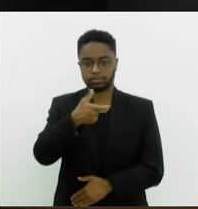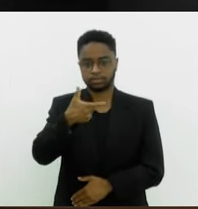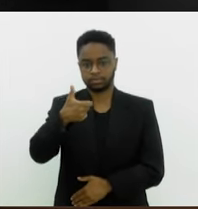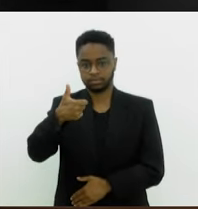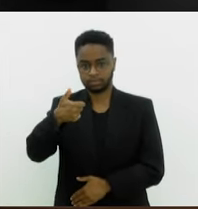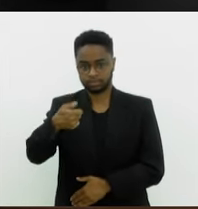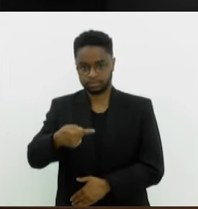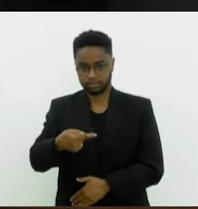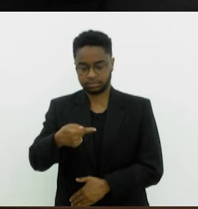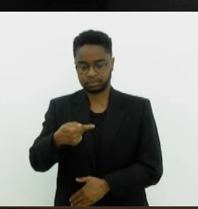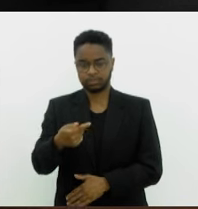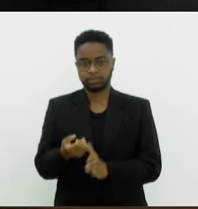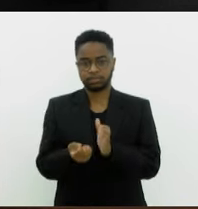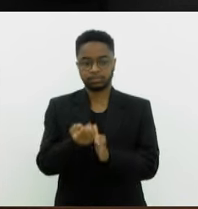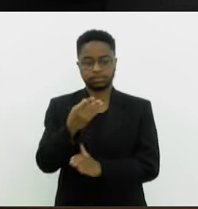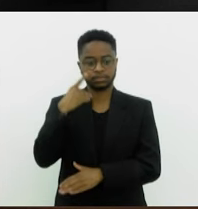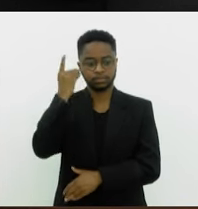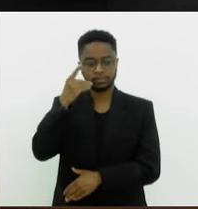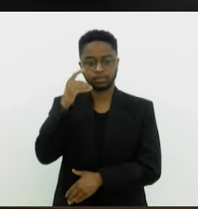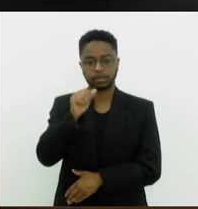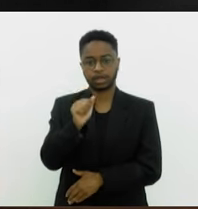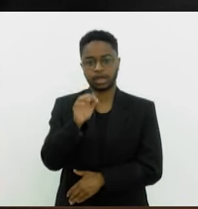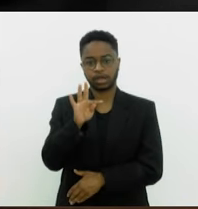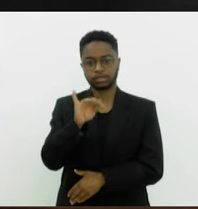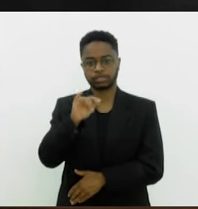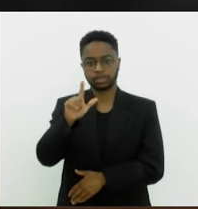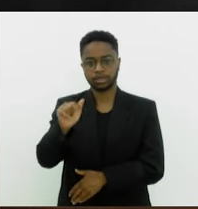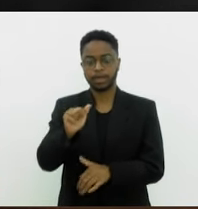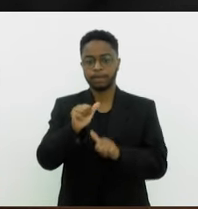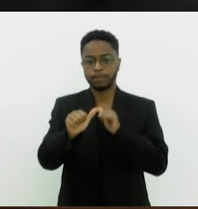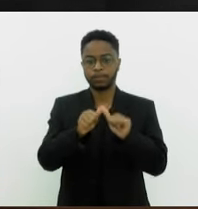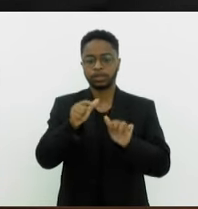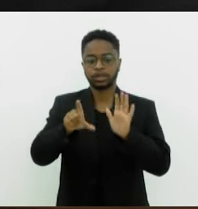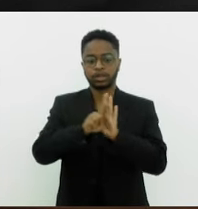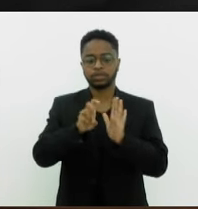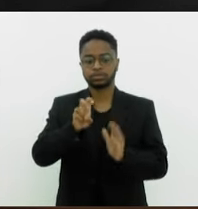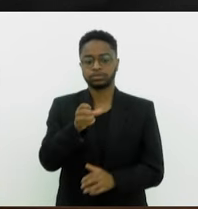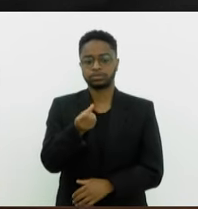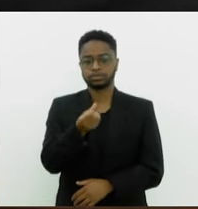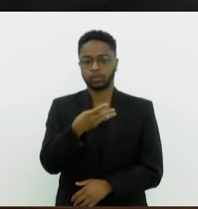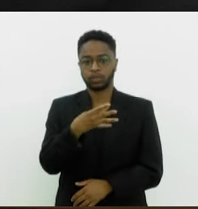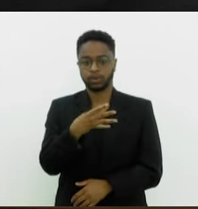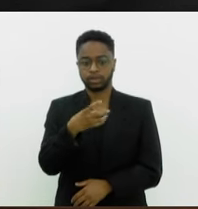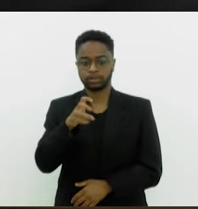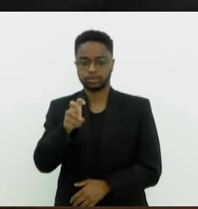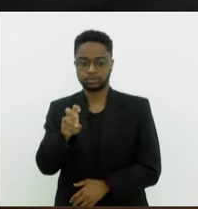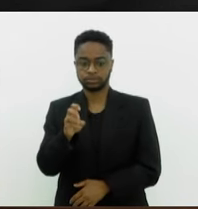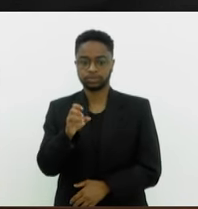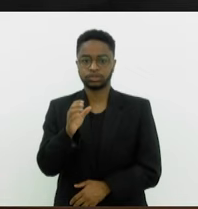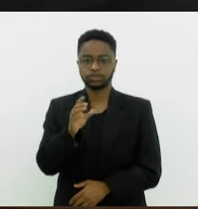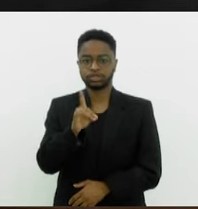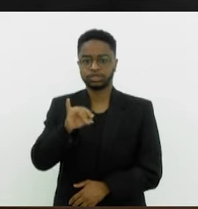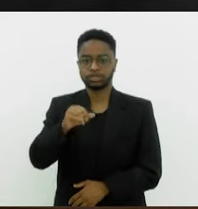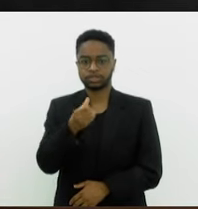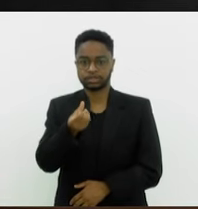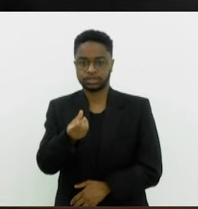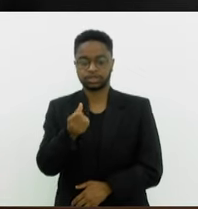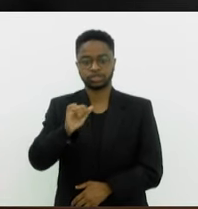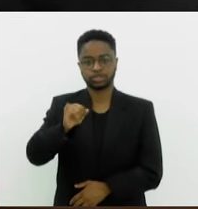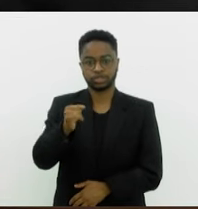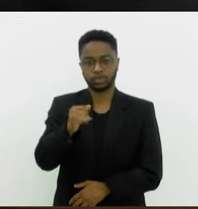3.717/2017, de autoria do deputado Átila Nunes, que altera a lei número 5.645, de 6 de janeiro de